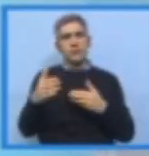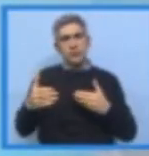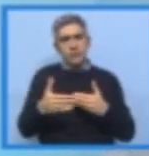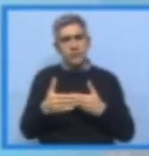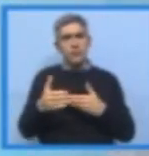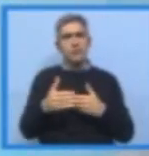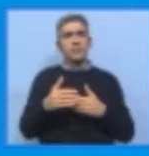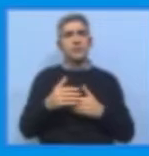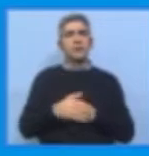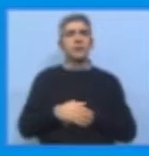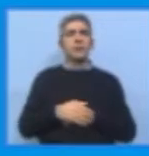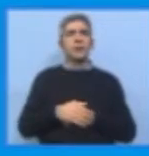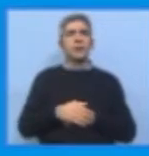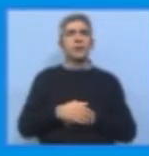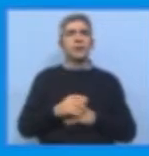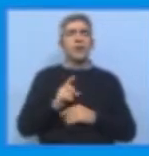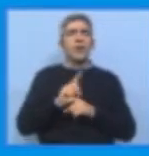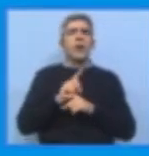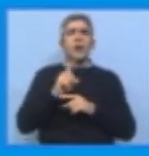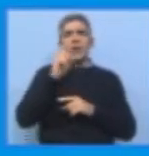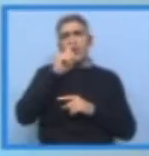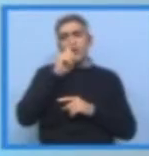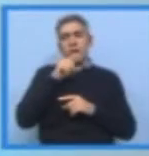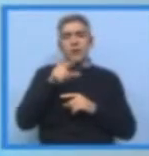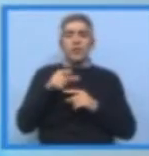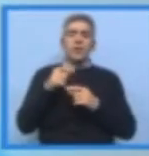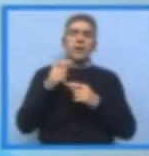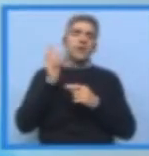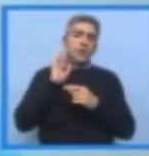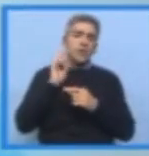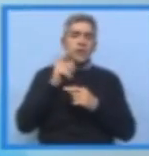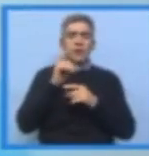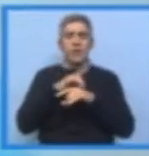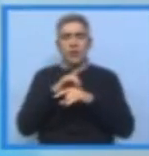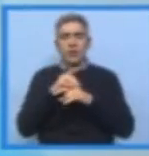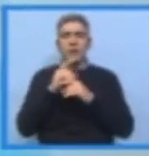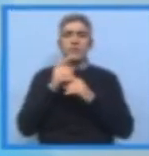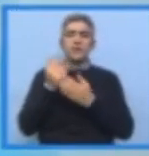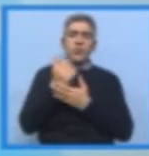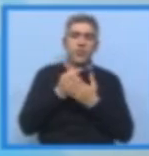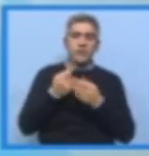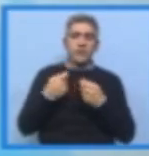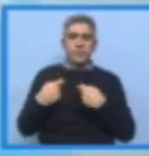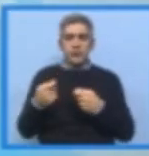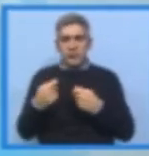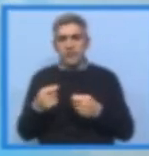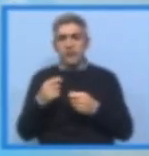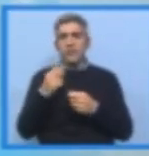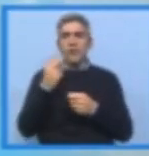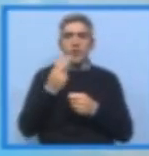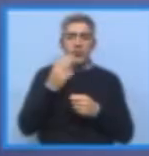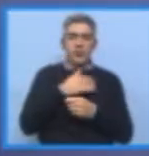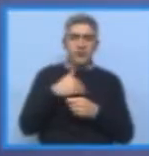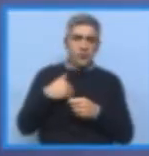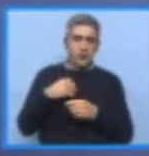pessoas, não as ter como peso ou pessoas a consumir recursos económicos das unidades de